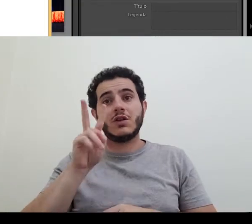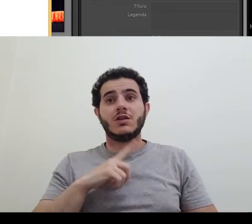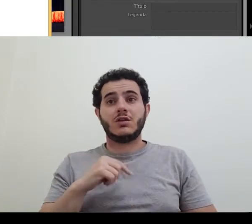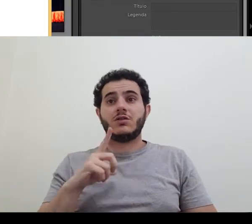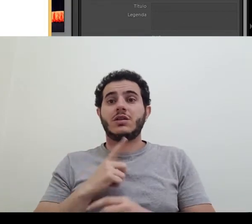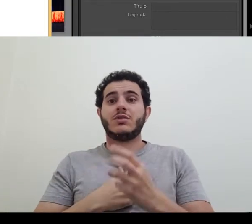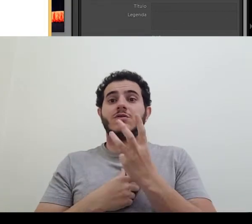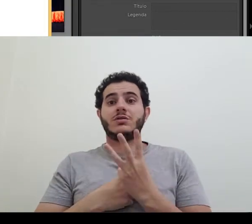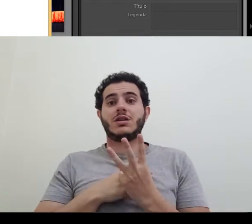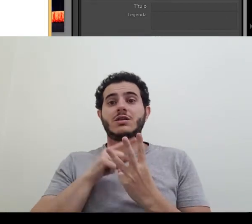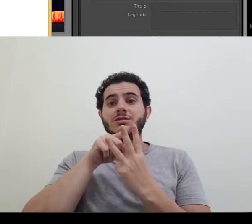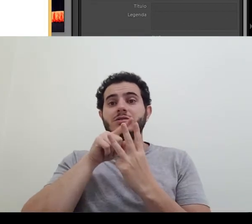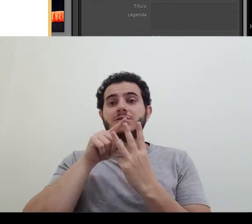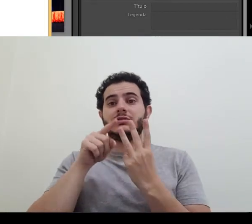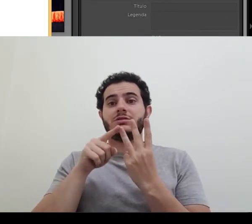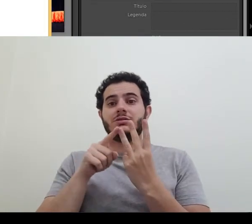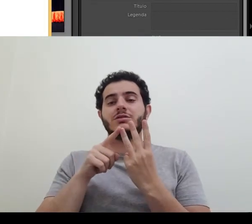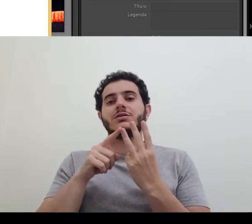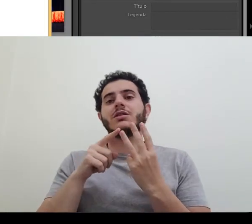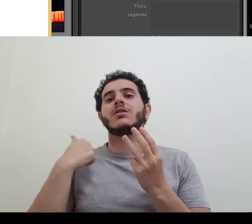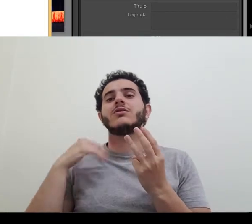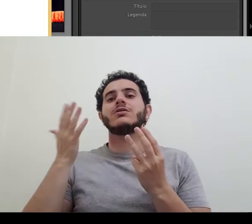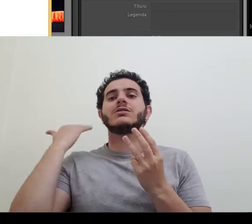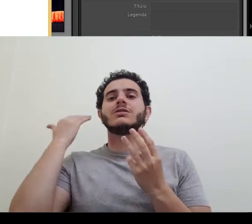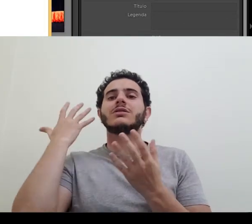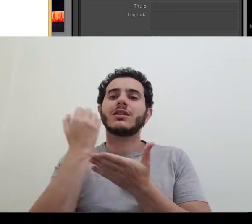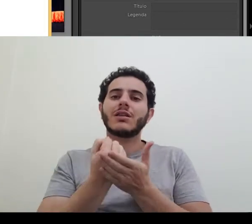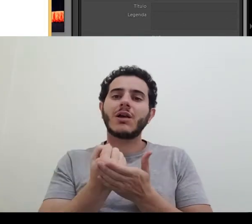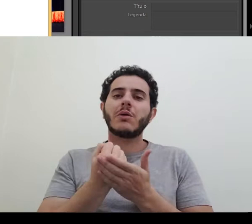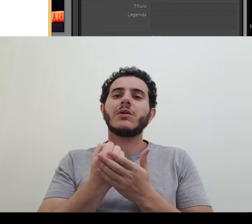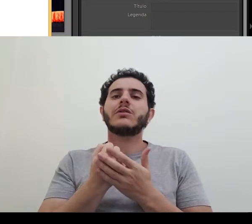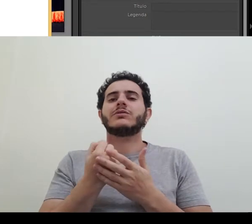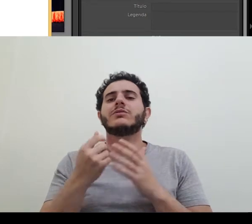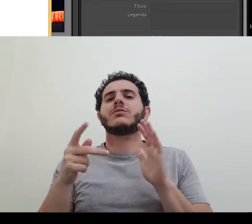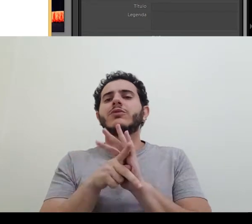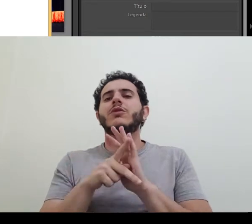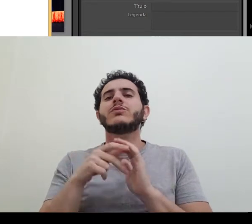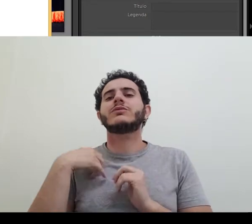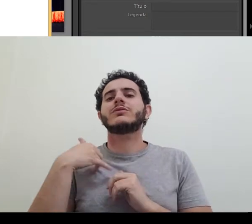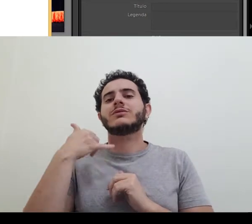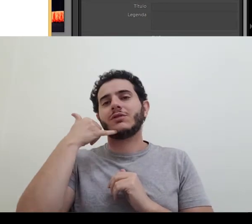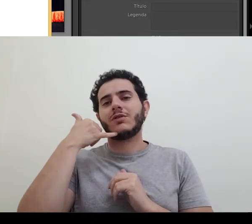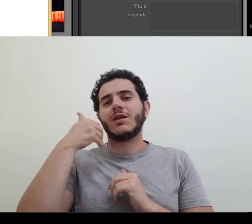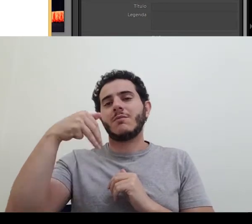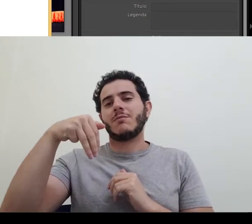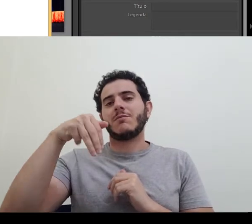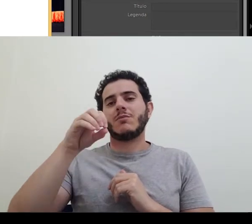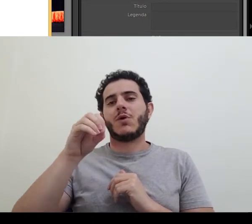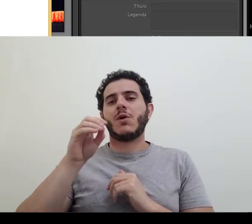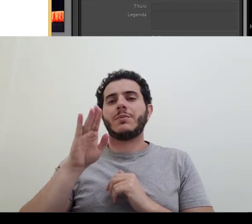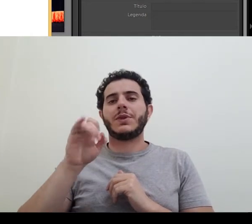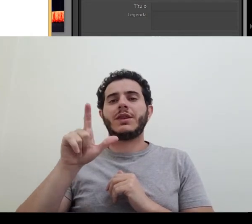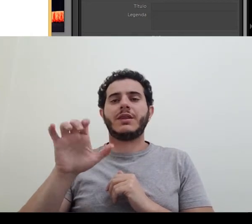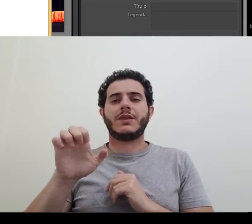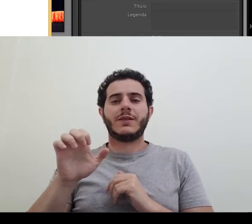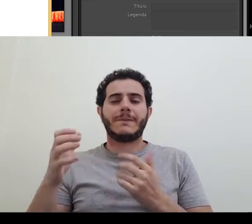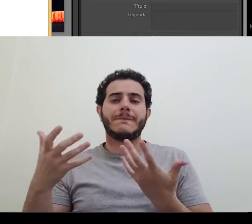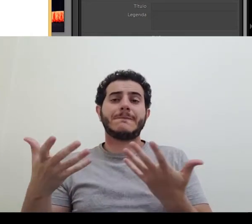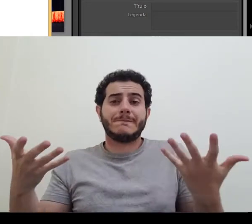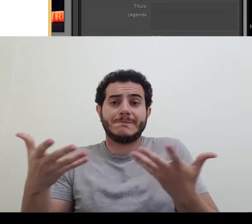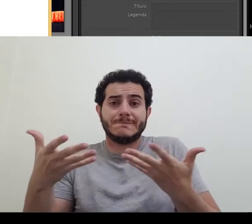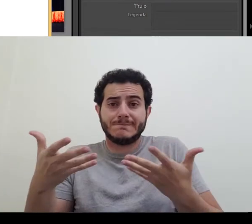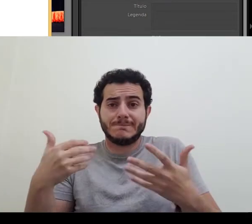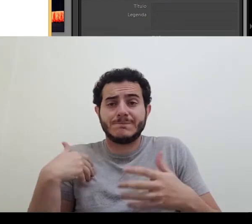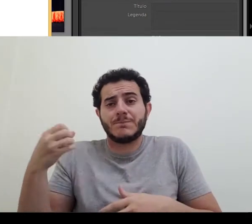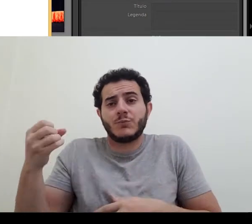catálogos abertos, inclusive os downloads, informações do meu Lightroom Mobile. Tá? Agora eu vou criar um novo catálogo aqui. Eu vou chamar de